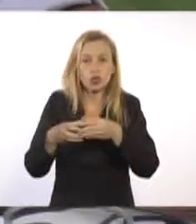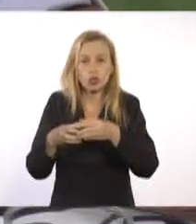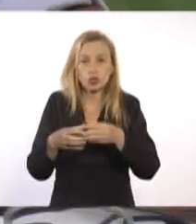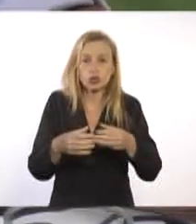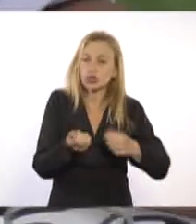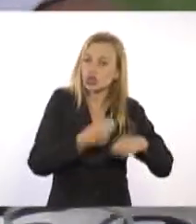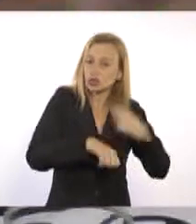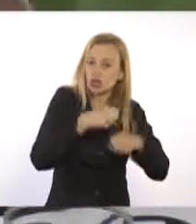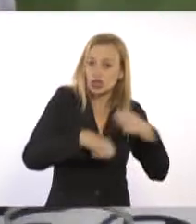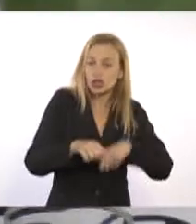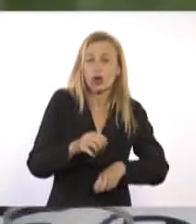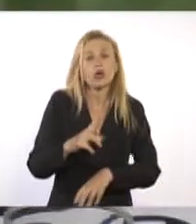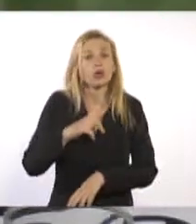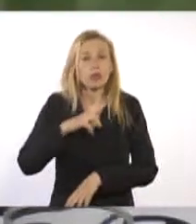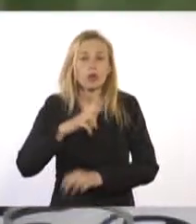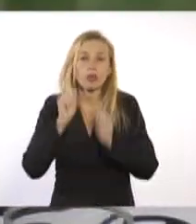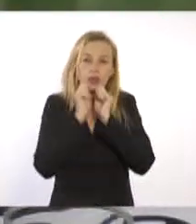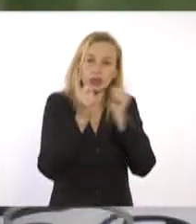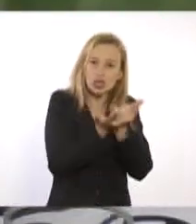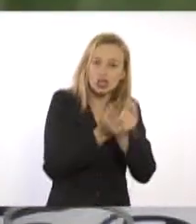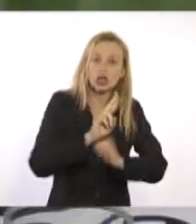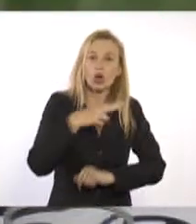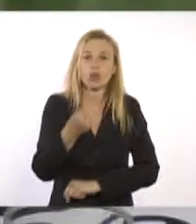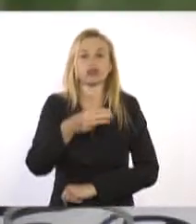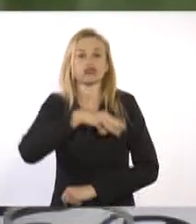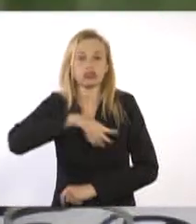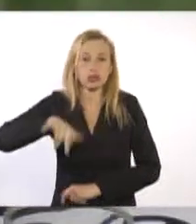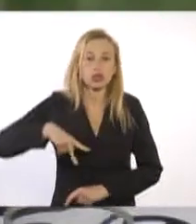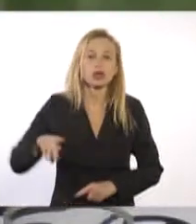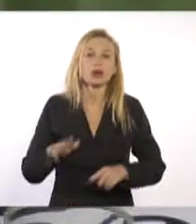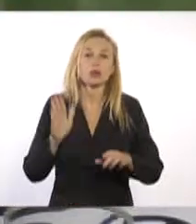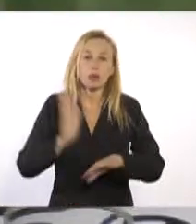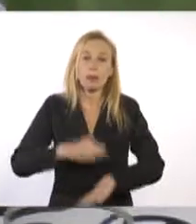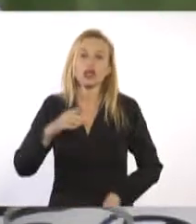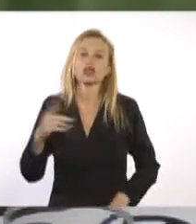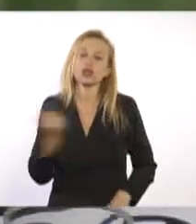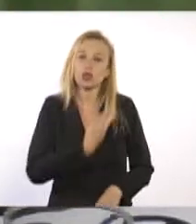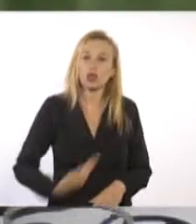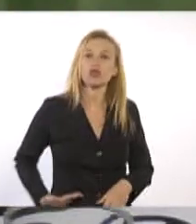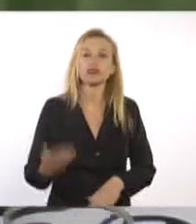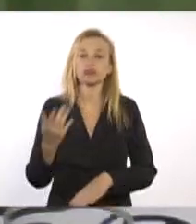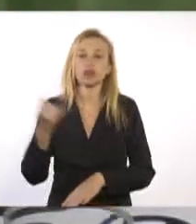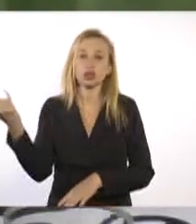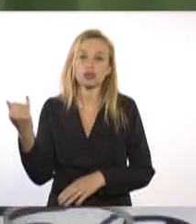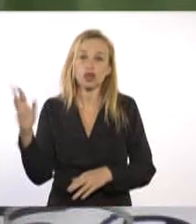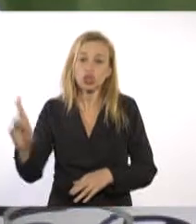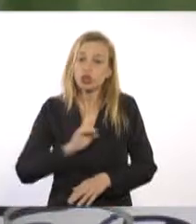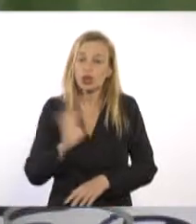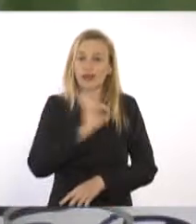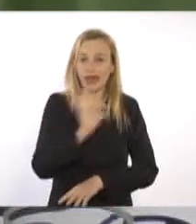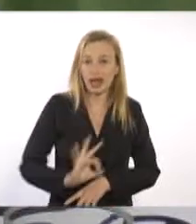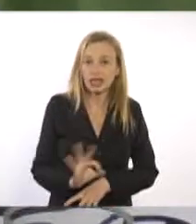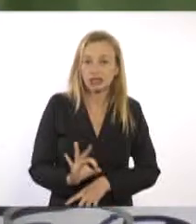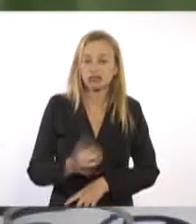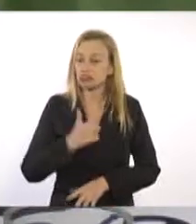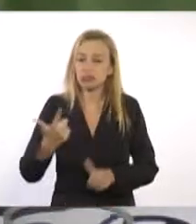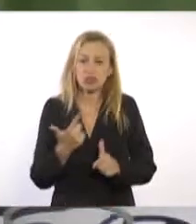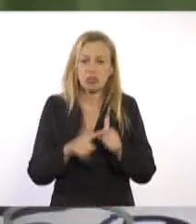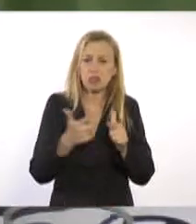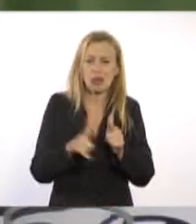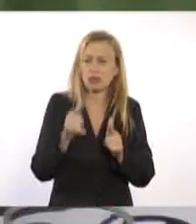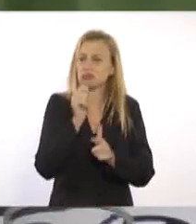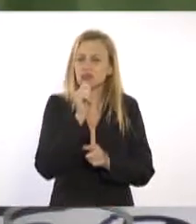Legislativa. Então, por mais que o governo ainda não tenha respondido, eu acho que não tem nenhum problema que a gente provoque